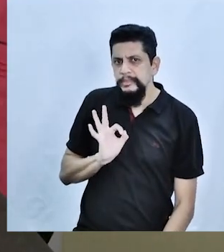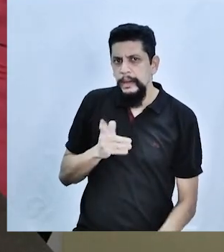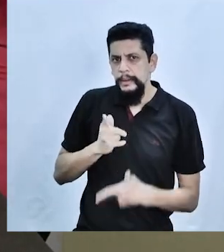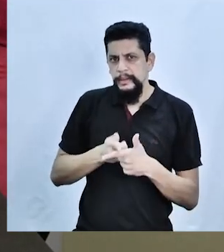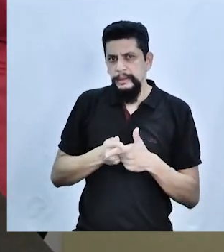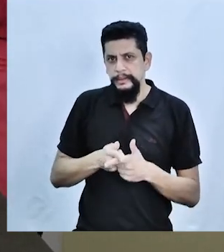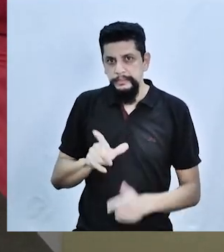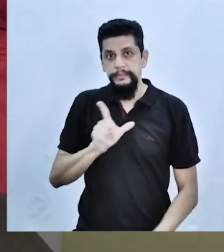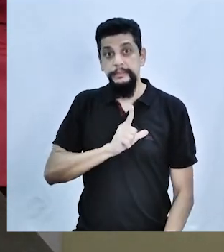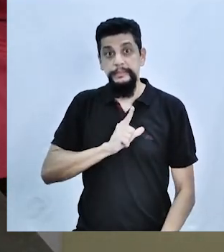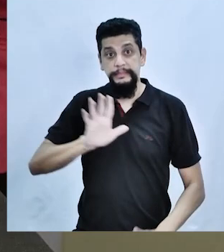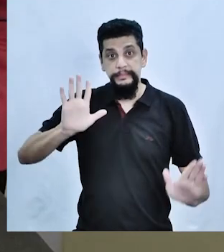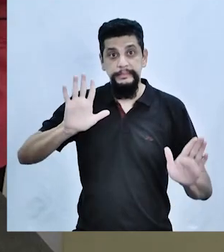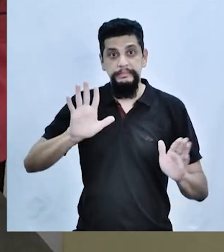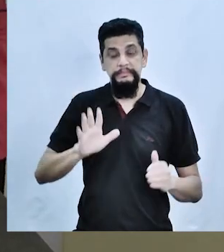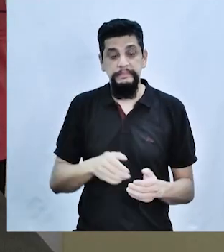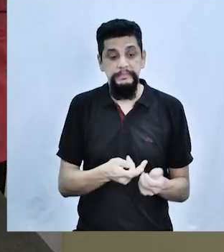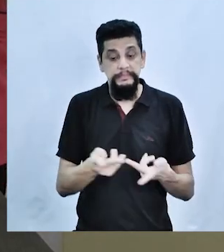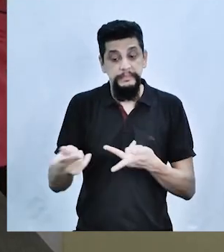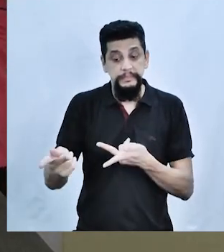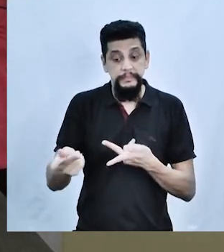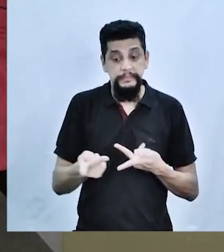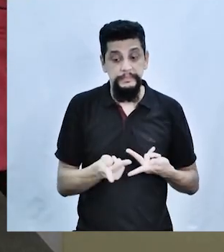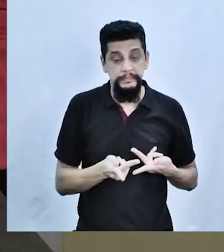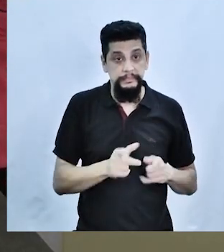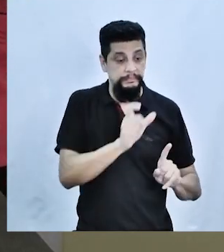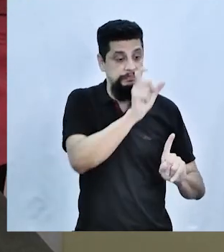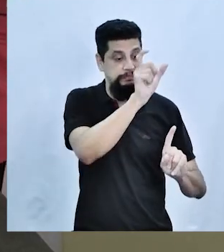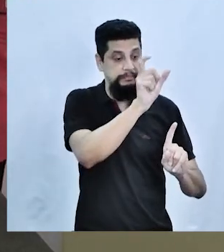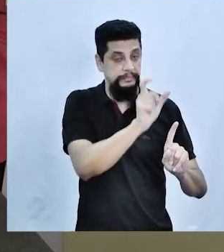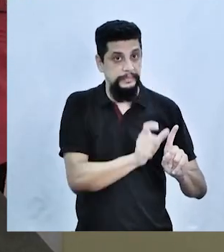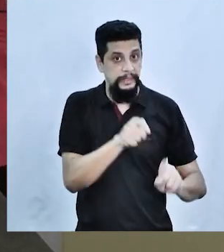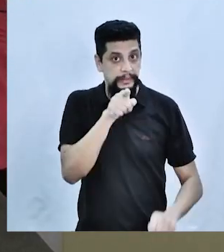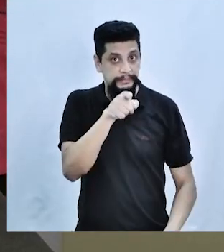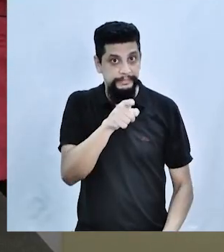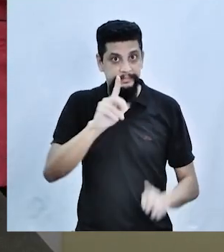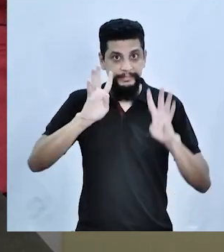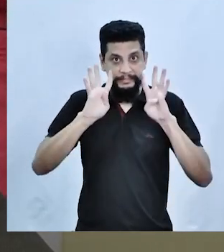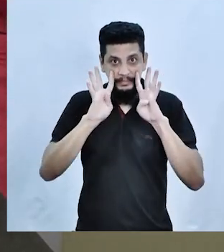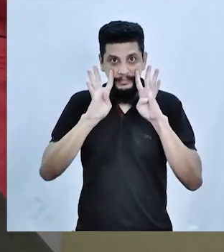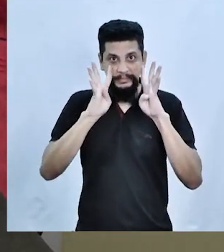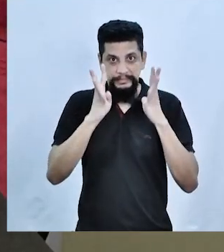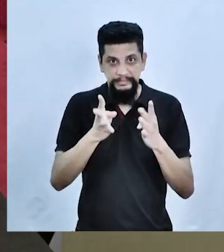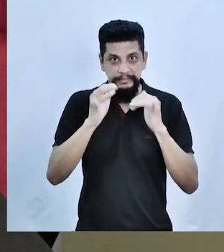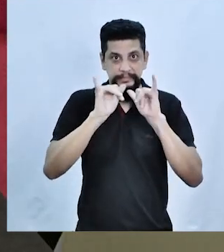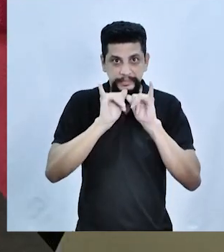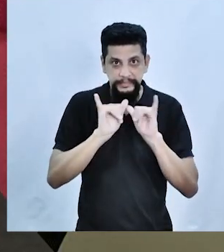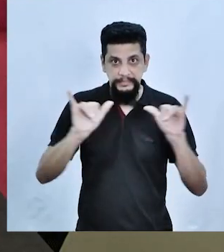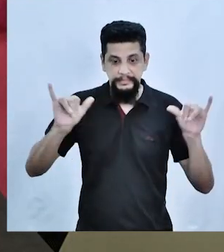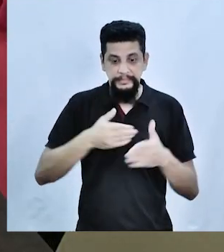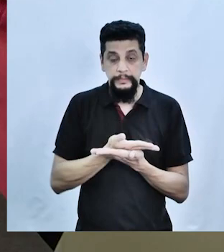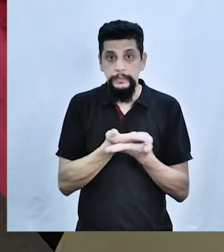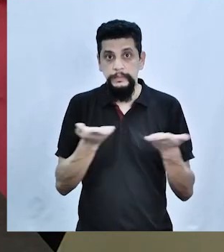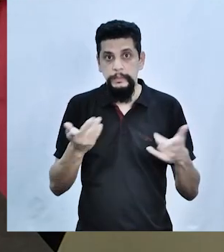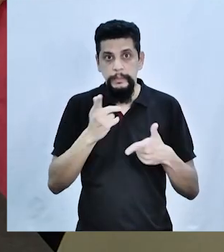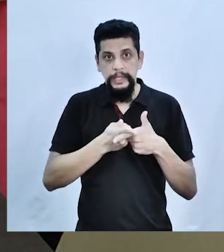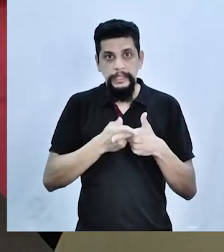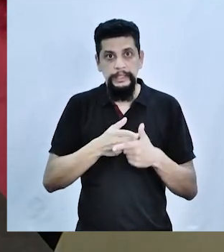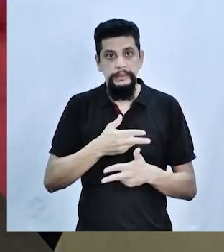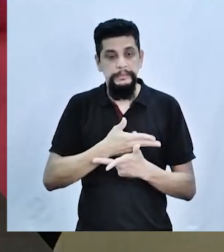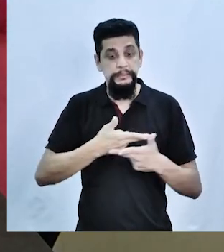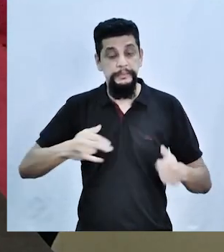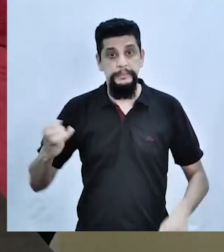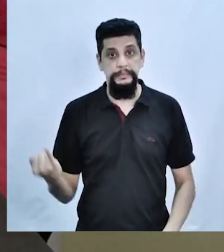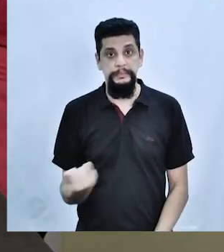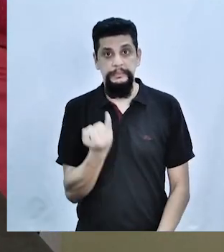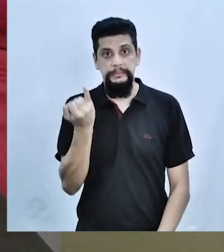professora. Porque nós temos uma super convidada. Então, presta bem atenção no recado que ela tem pra gente, porque